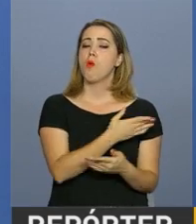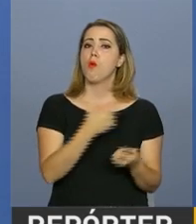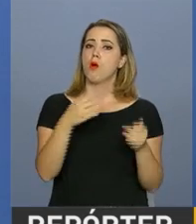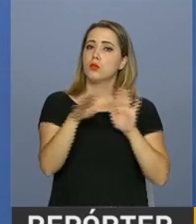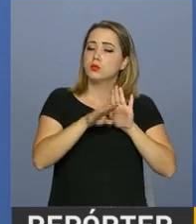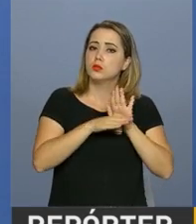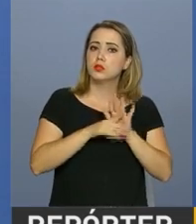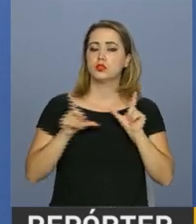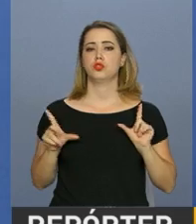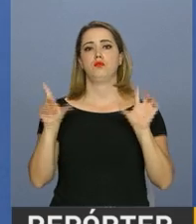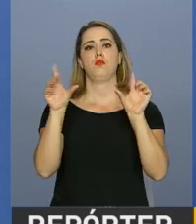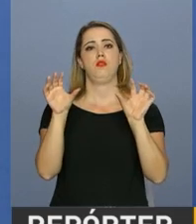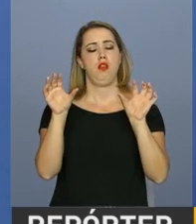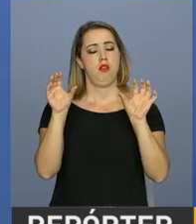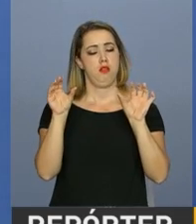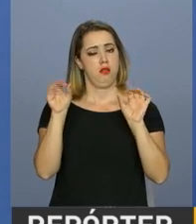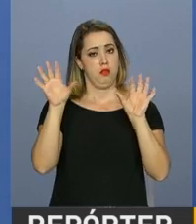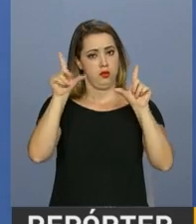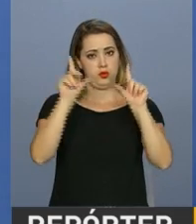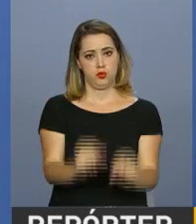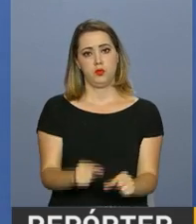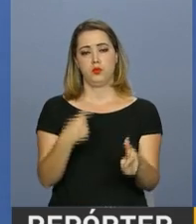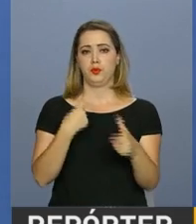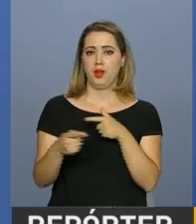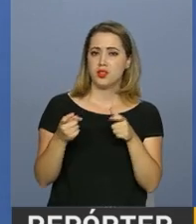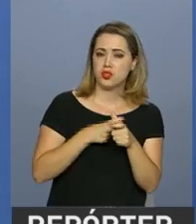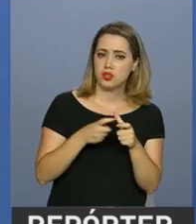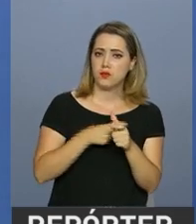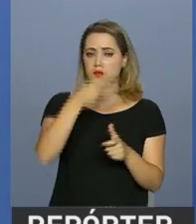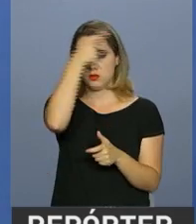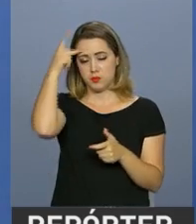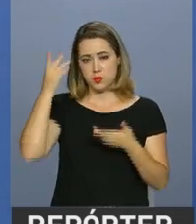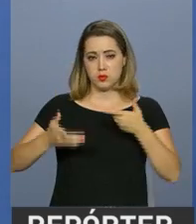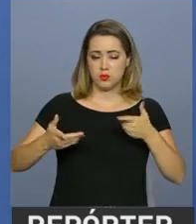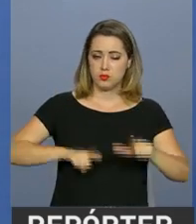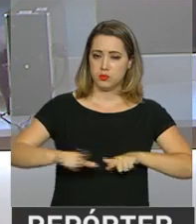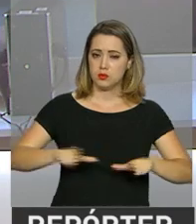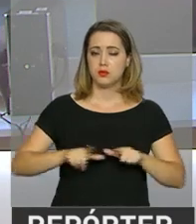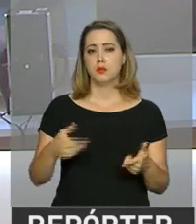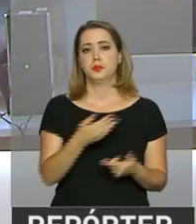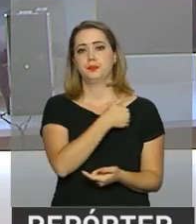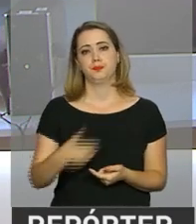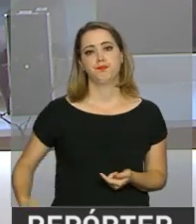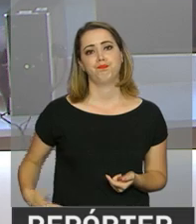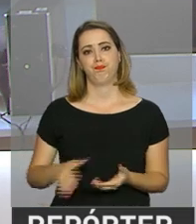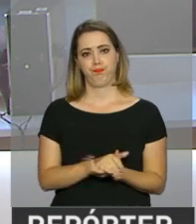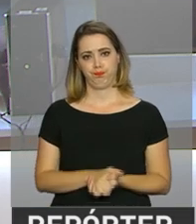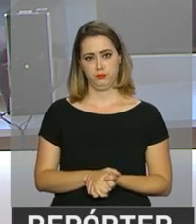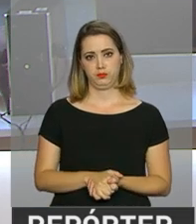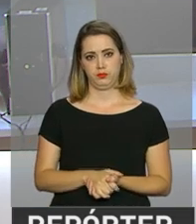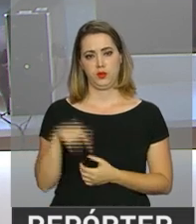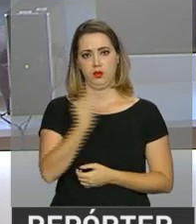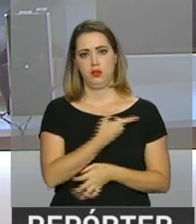déficit da previsibilidade para os funcionários receberem dia seus pagamentos nós ficamos por